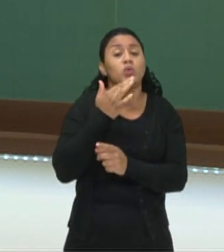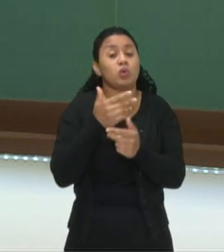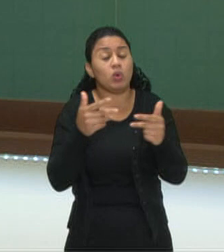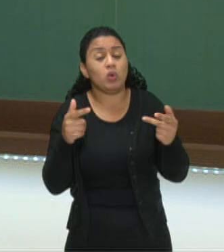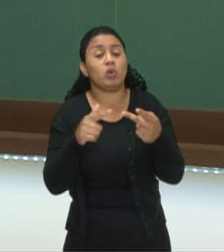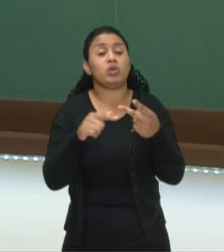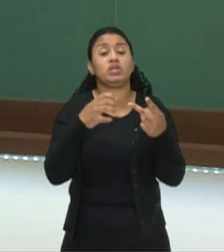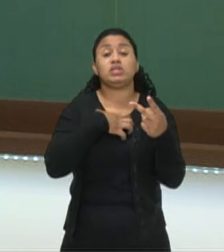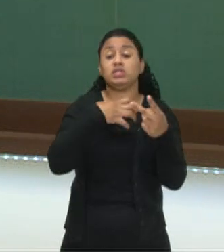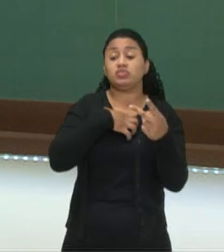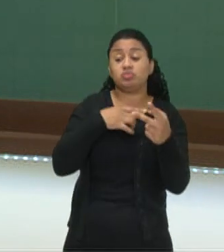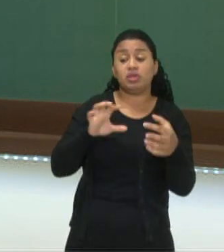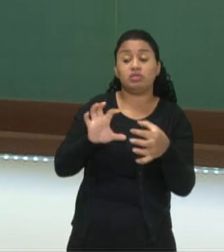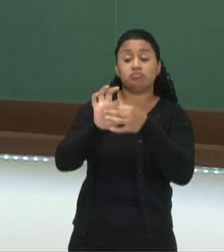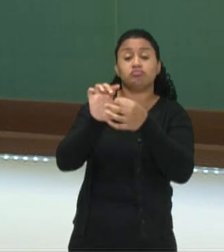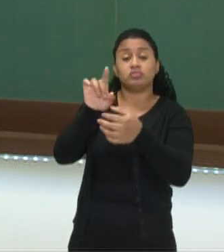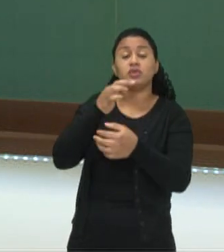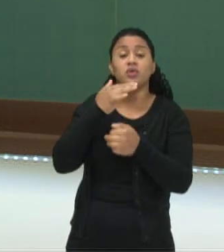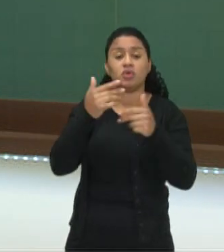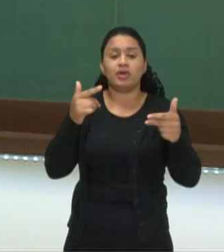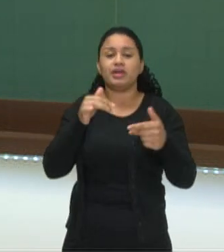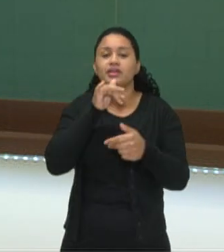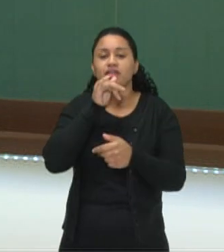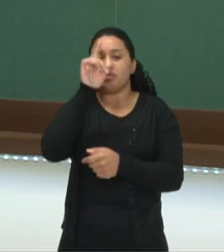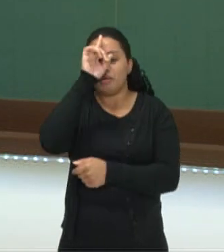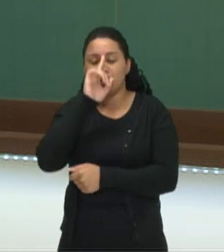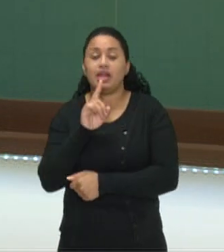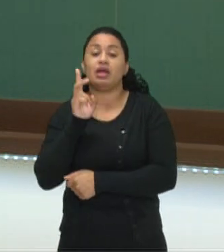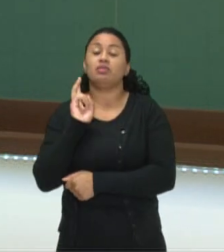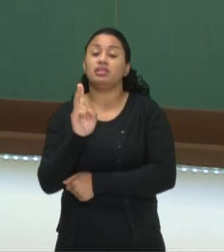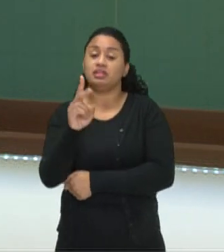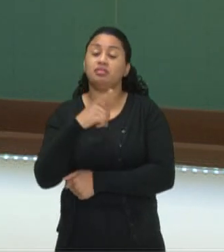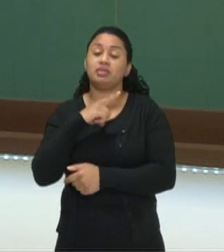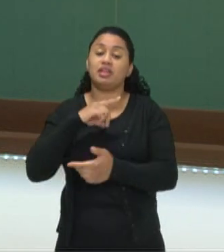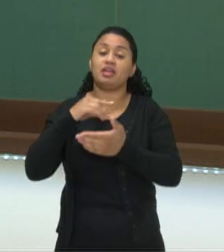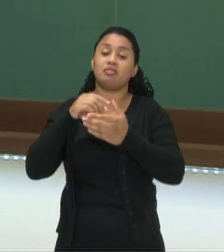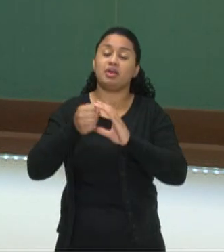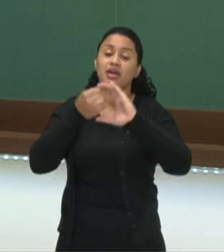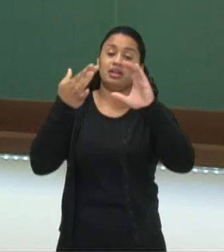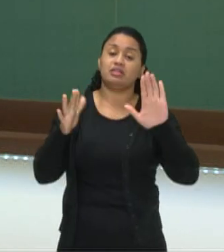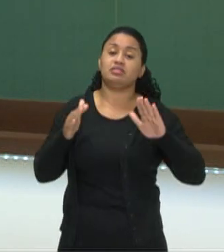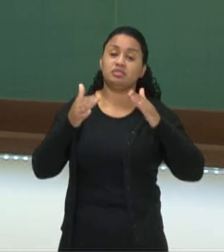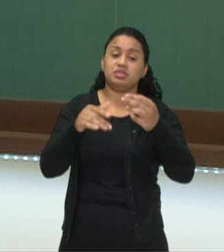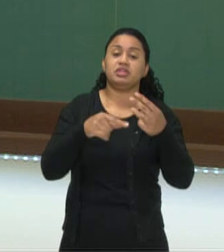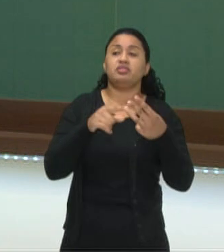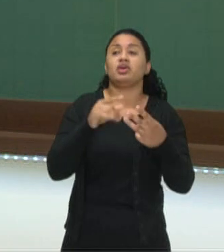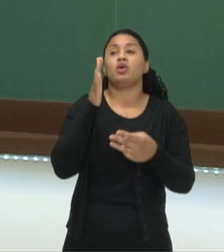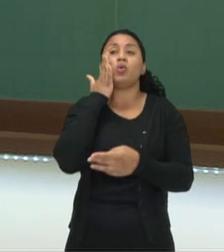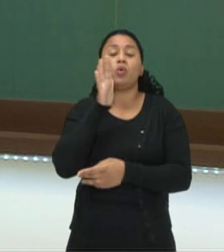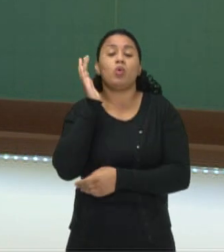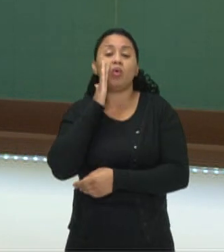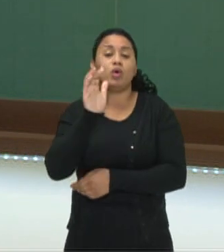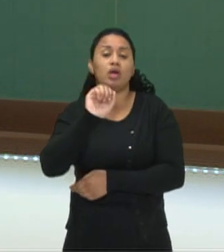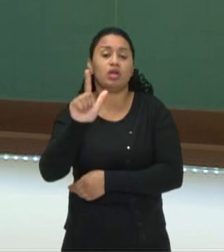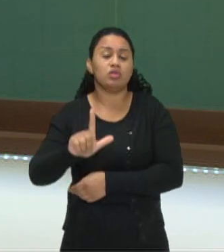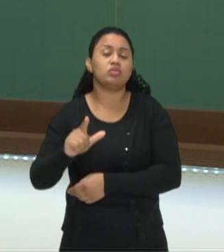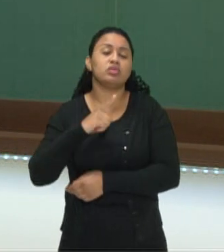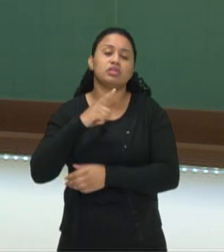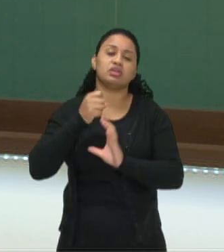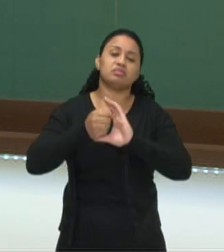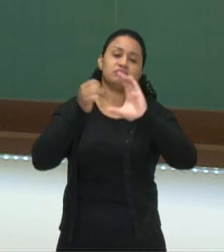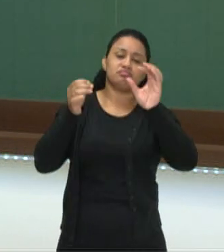sentimentos ligados àquela cor. Então sempre o amarelo vai ter o mesmo aspecto, sempre o azul vai ter o mesmo aspecto. Então ele vai começar a fazer uma construção de